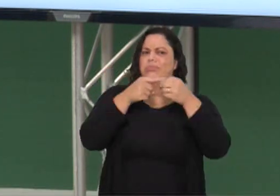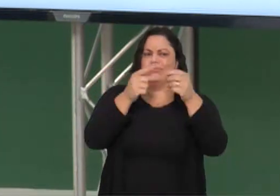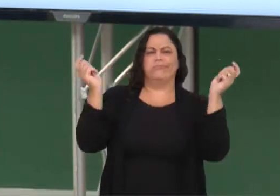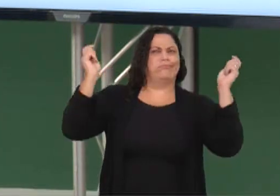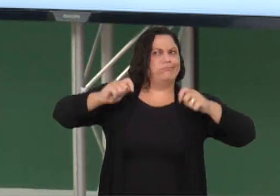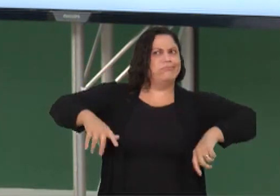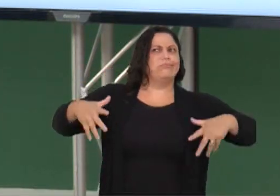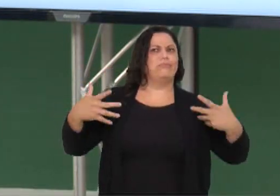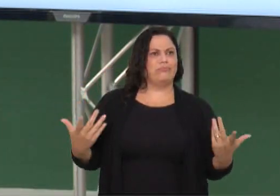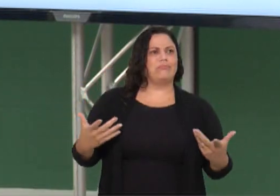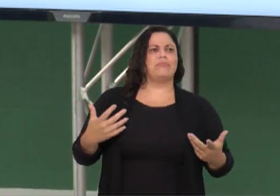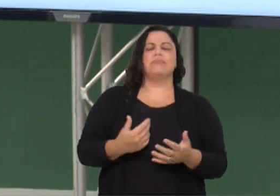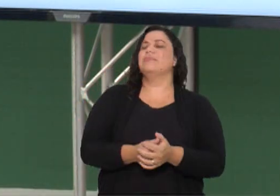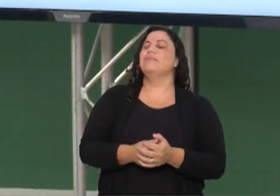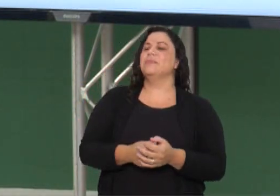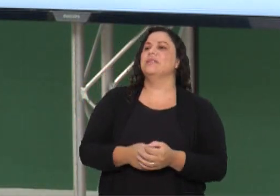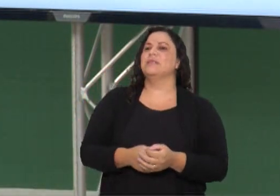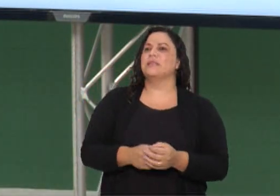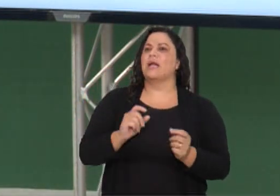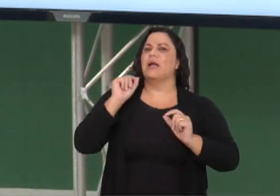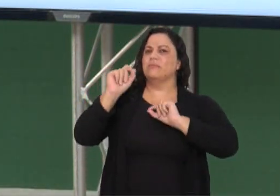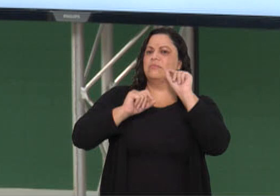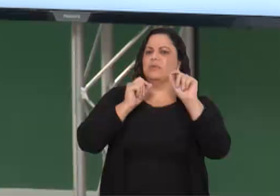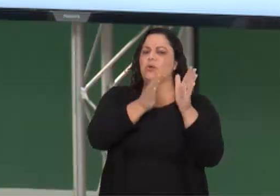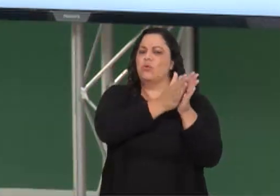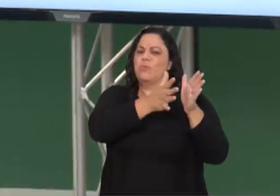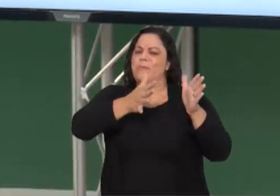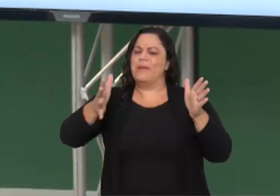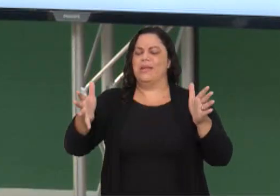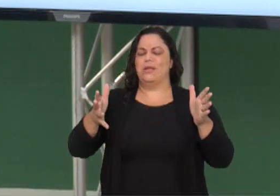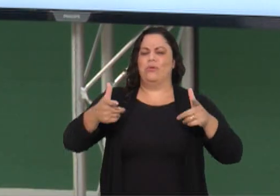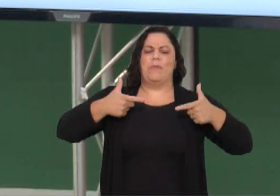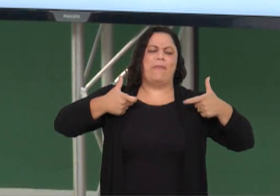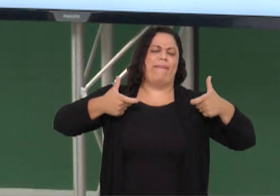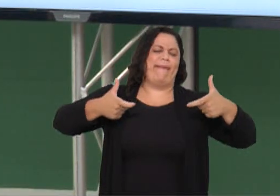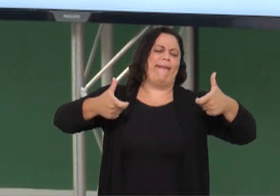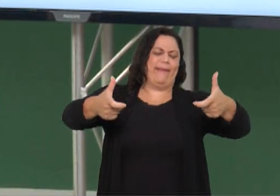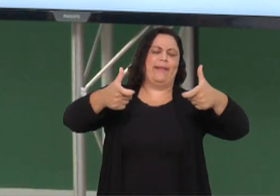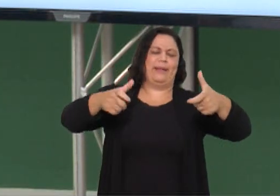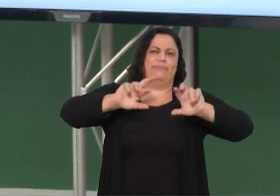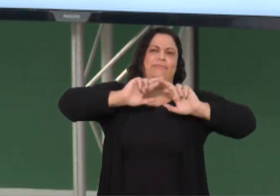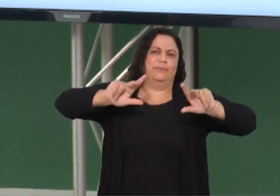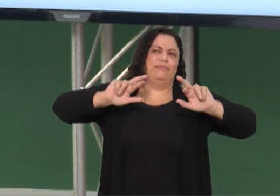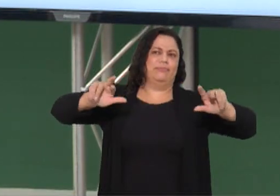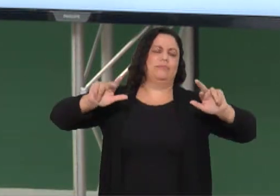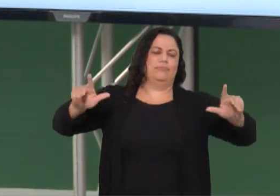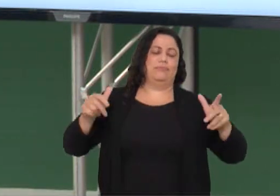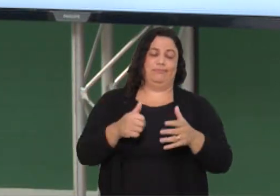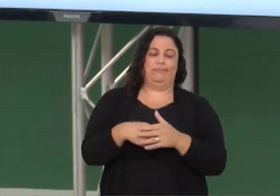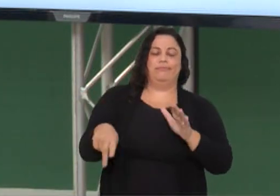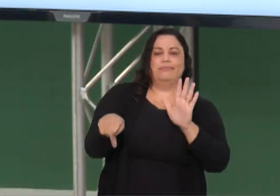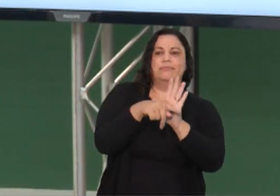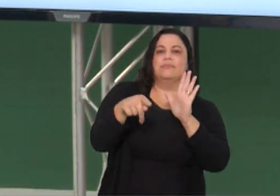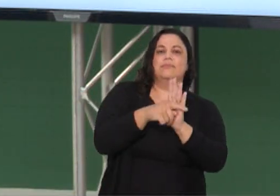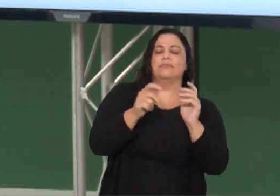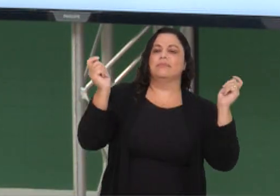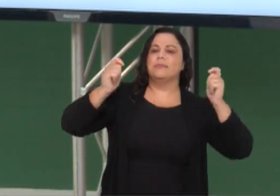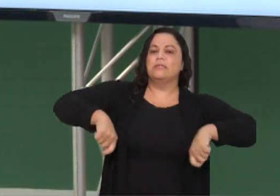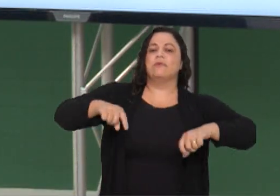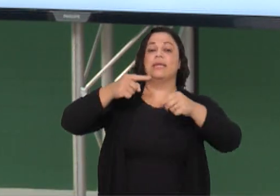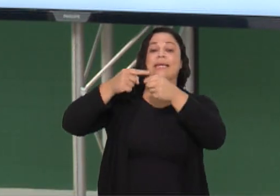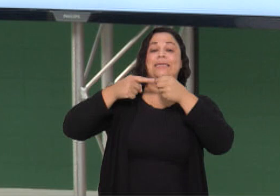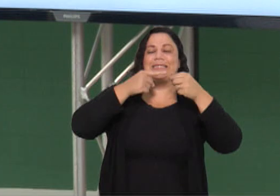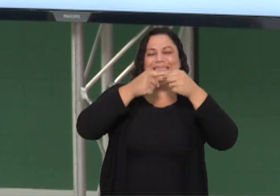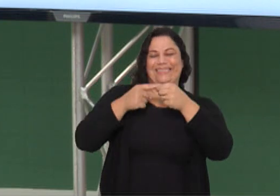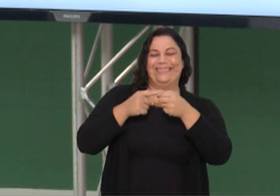rivais. Inclusive não, né? Vai ter um período de muitas guerras dentro da Grécia entre eles mesmos. Nós vamos ver que essas cidades, na verdade,